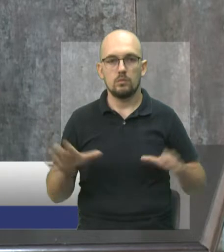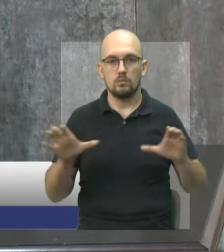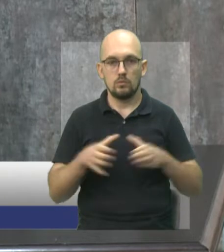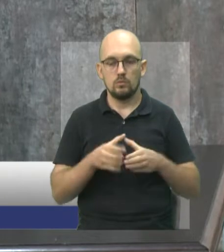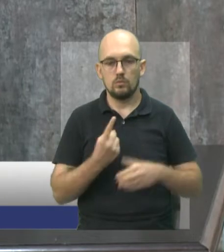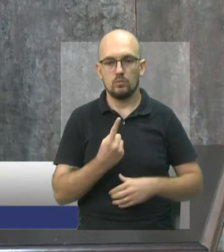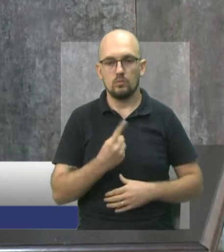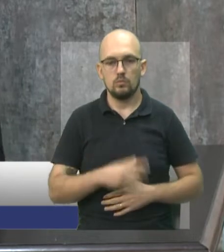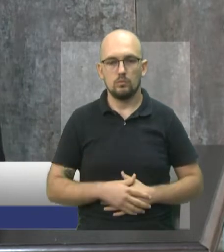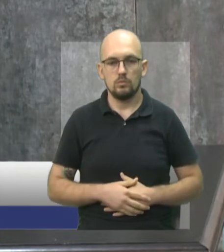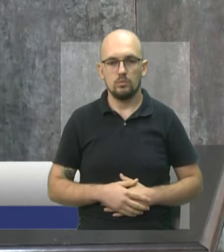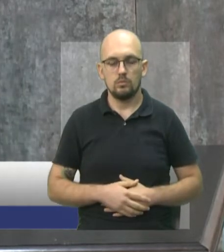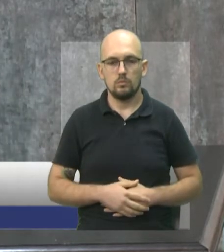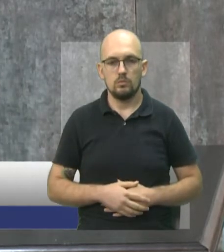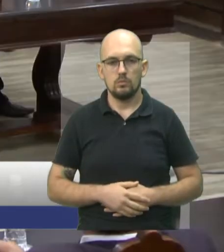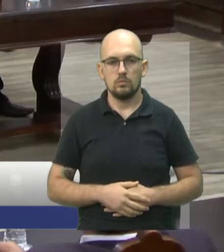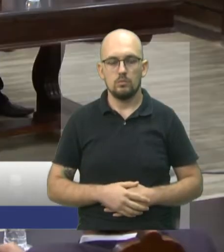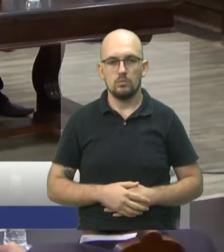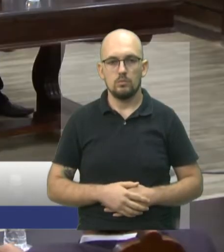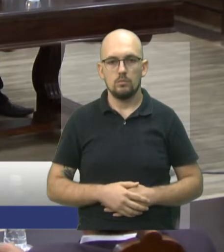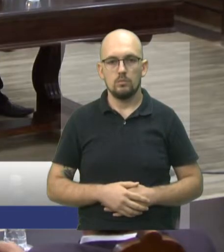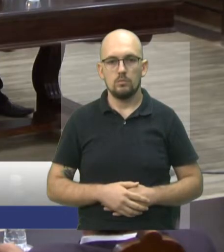Chapa 1.